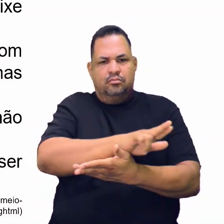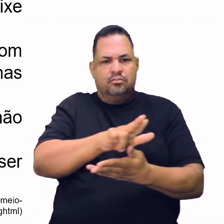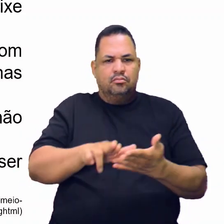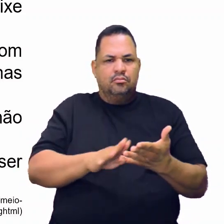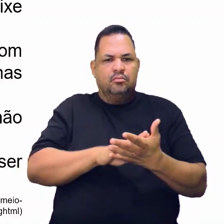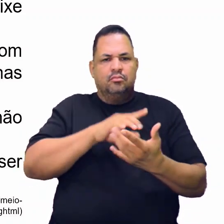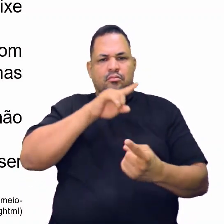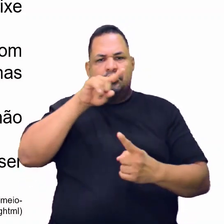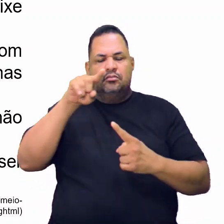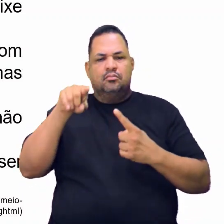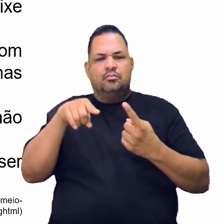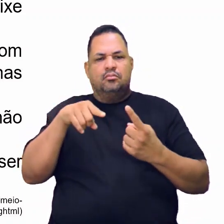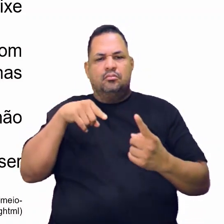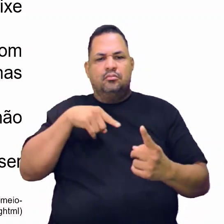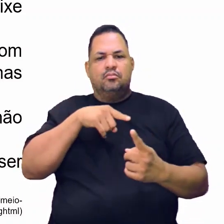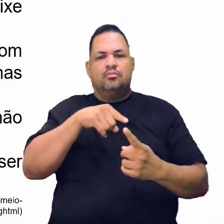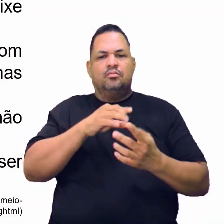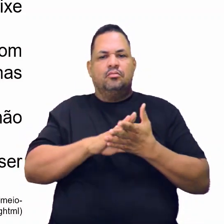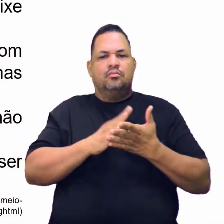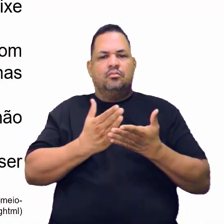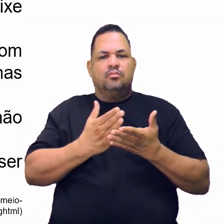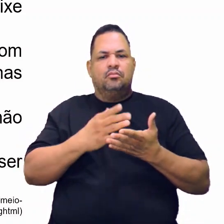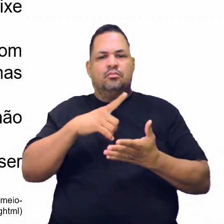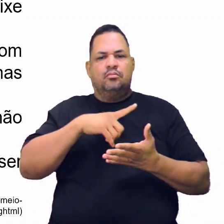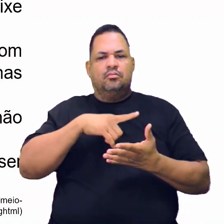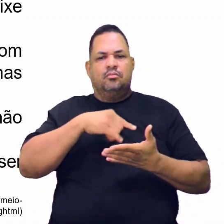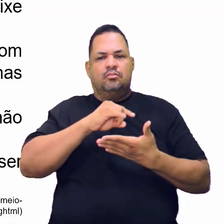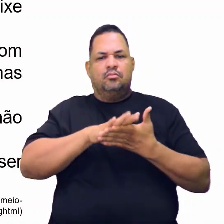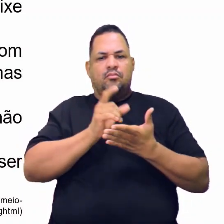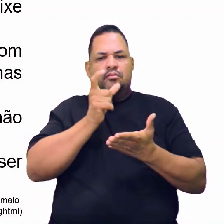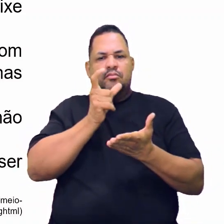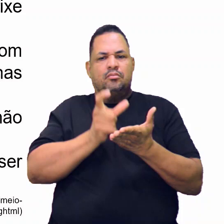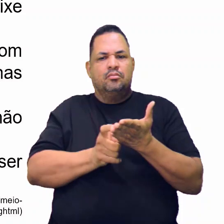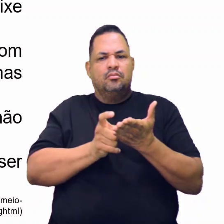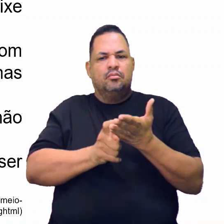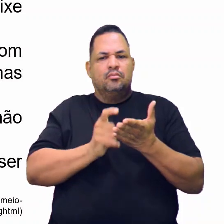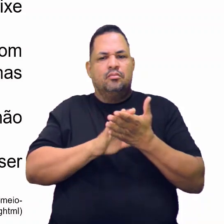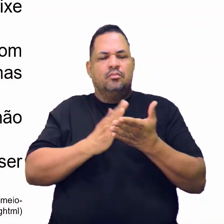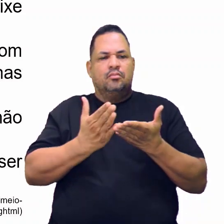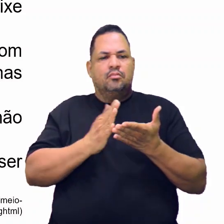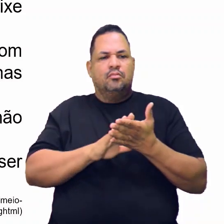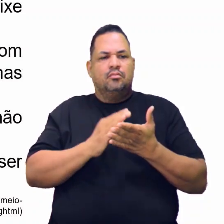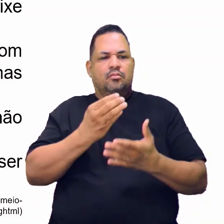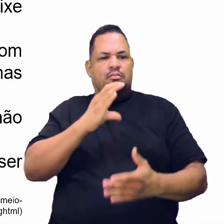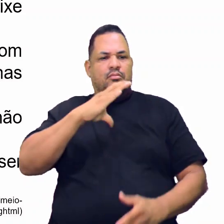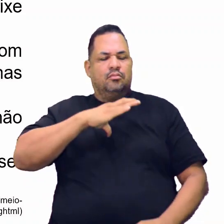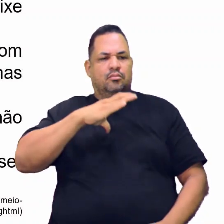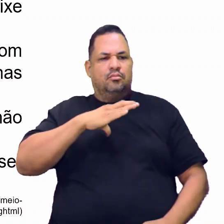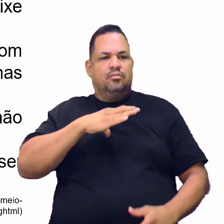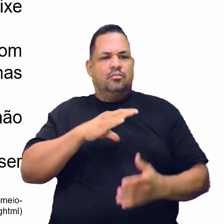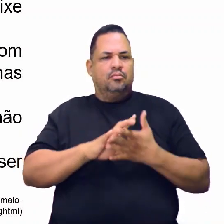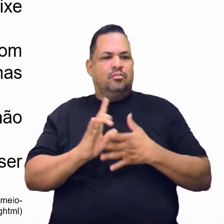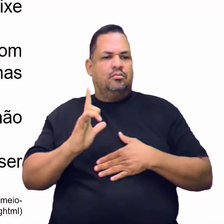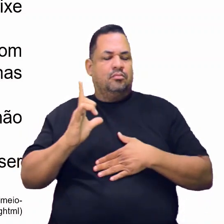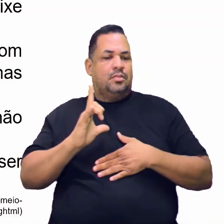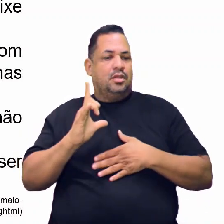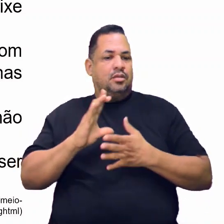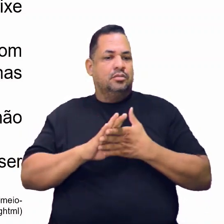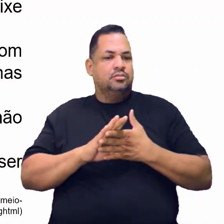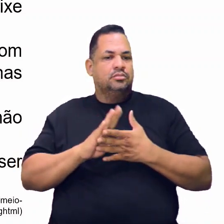a diversidade, os destinos têm só um cartão postal e não são legais só na